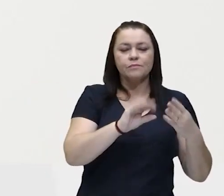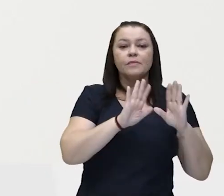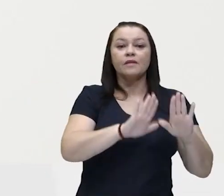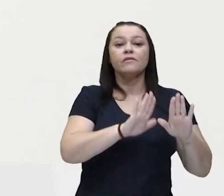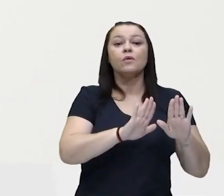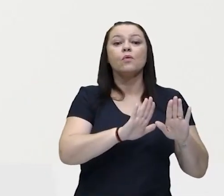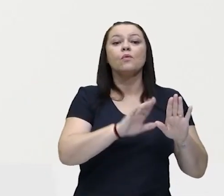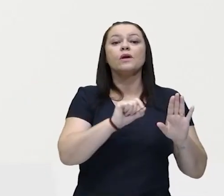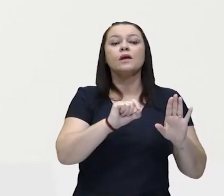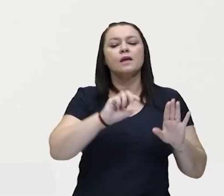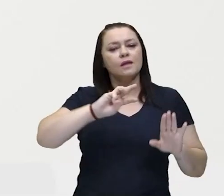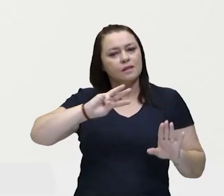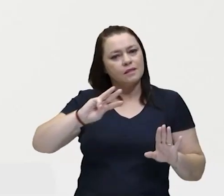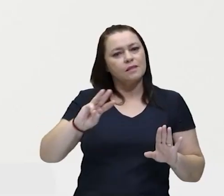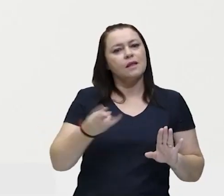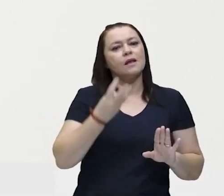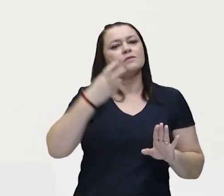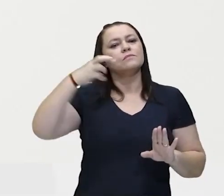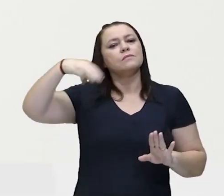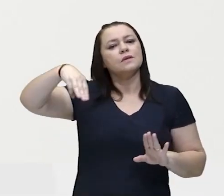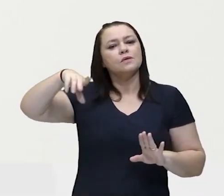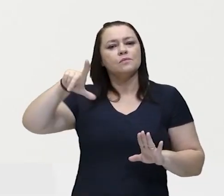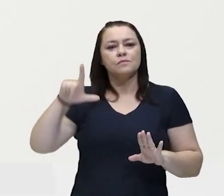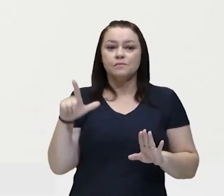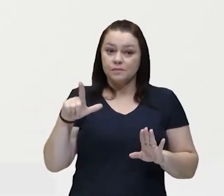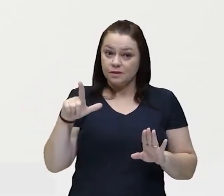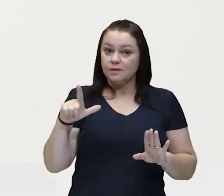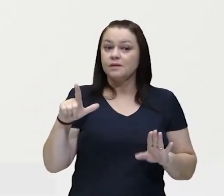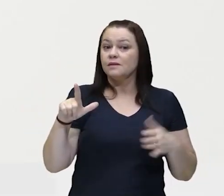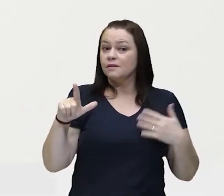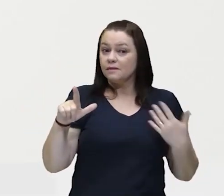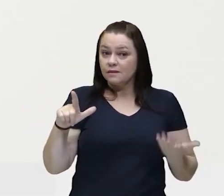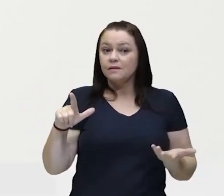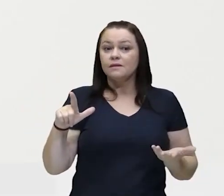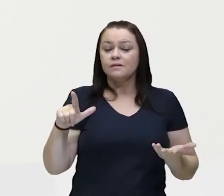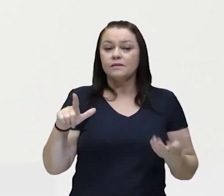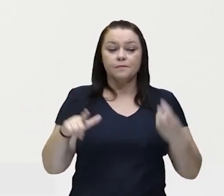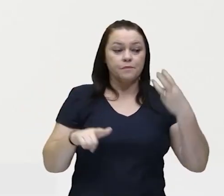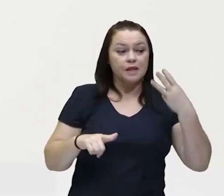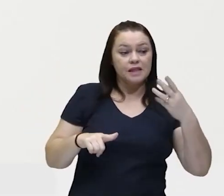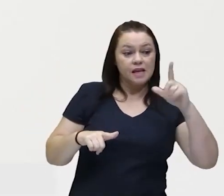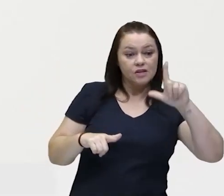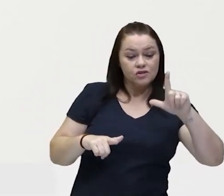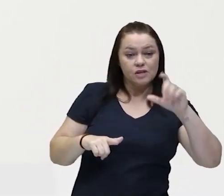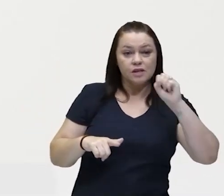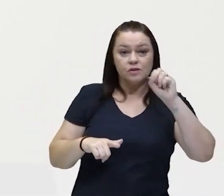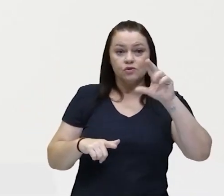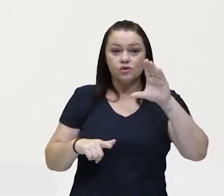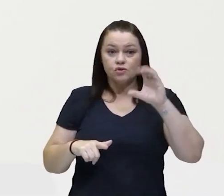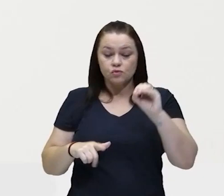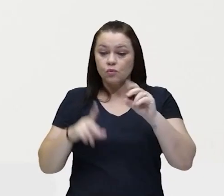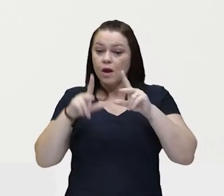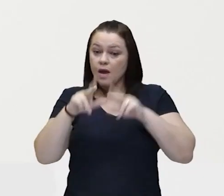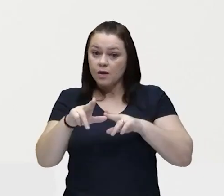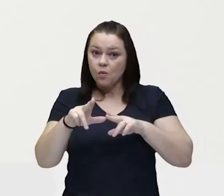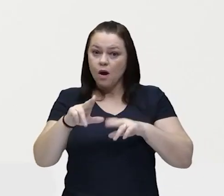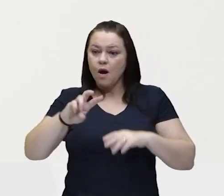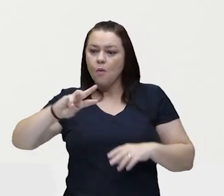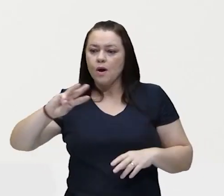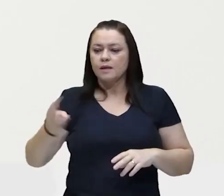3.000 mililitros. Ou seja, 3 litros de suco são equivalentes a